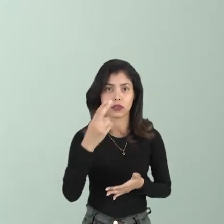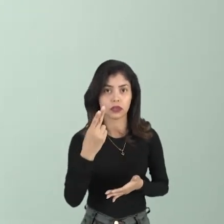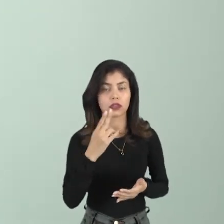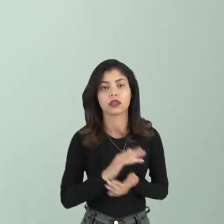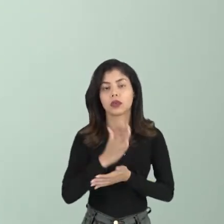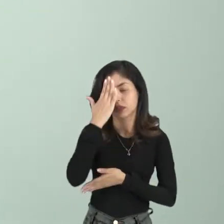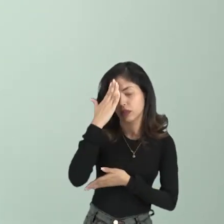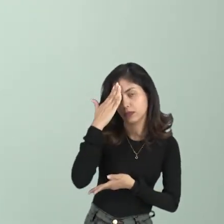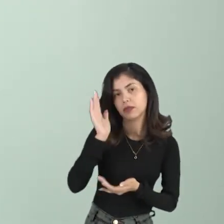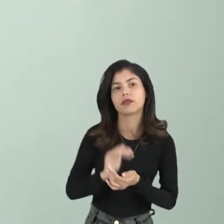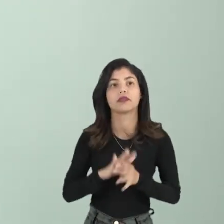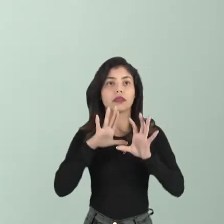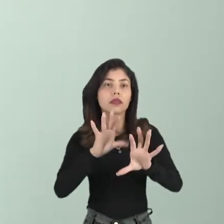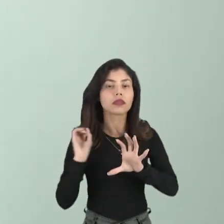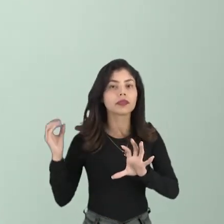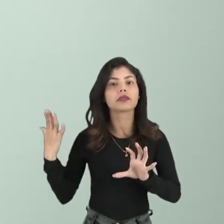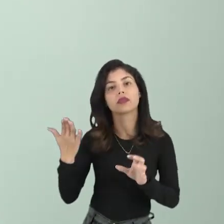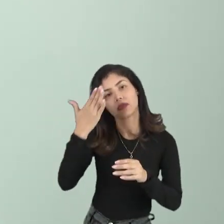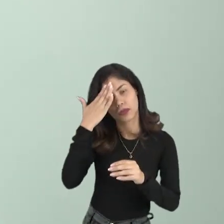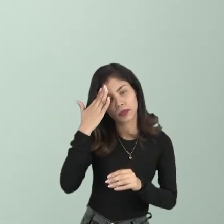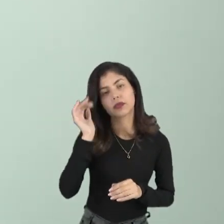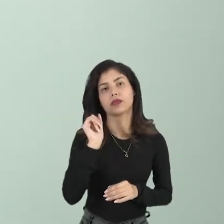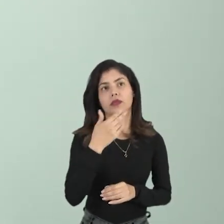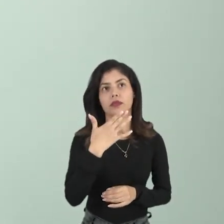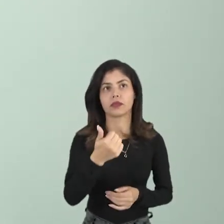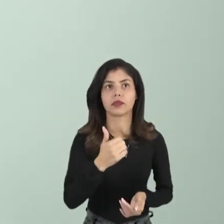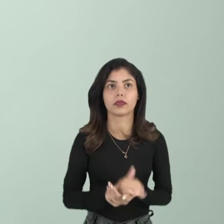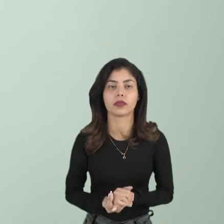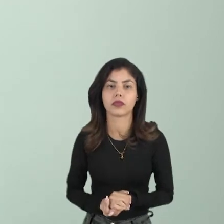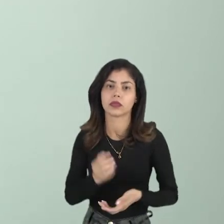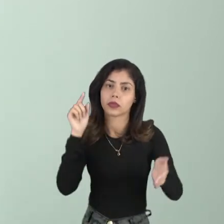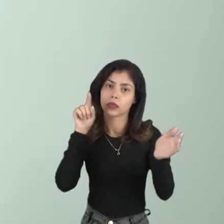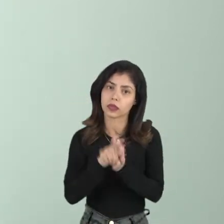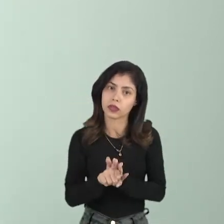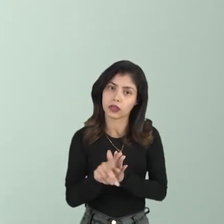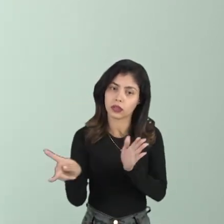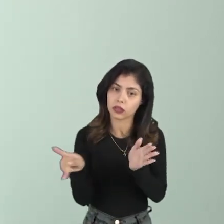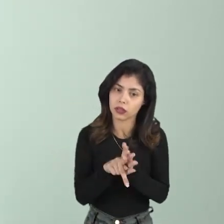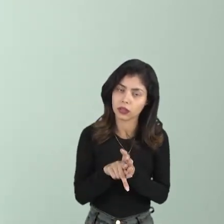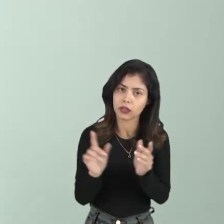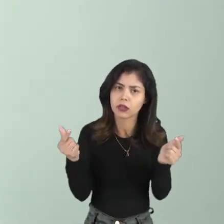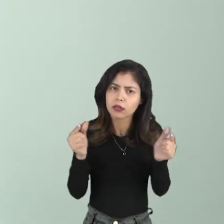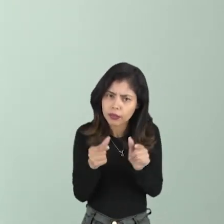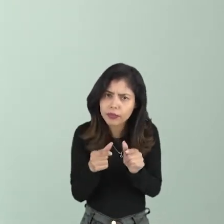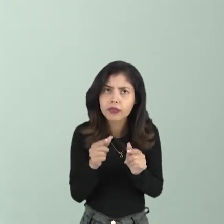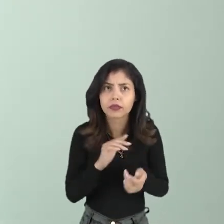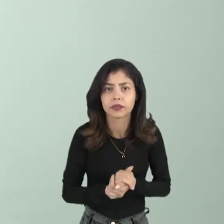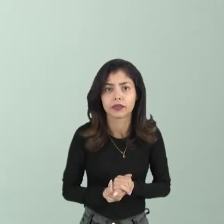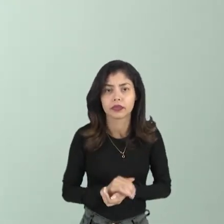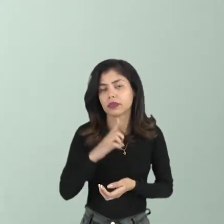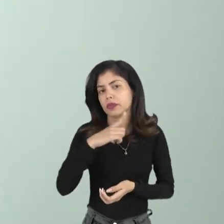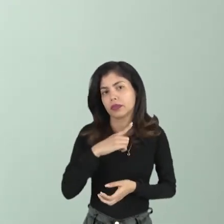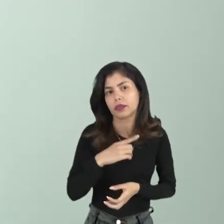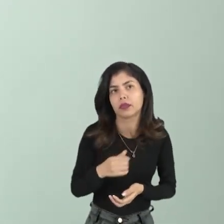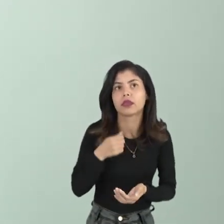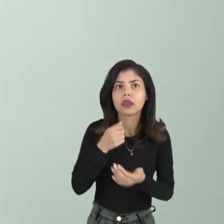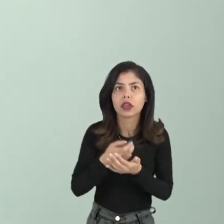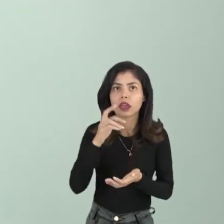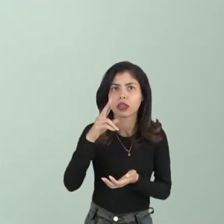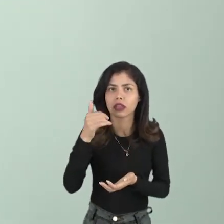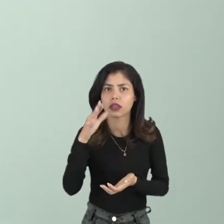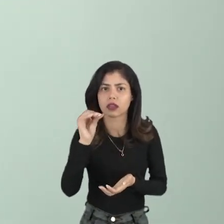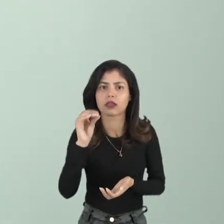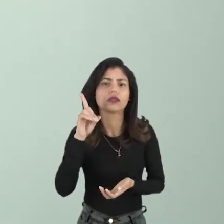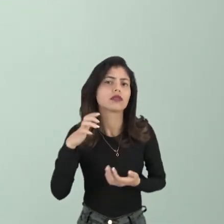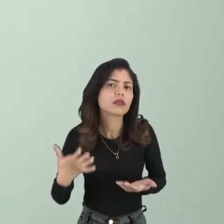é compreensão. E neste caso é compreensão, tá bom? E o questionamento em si, ele é bem pequenininho. Tem a intenção